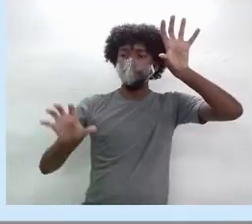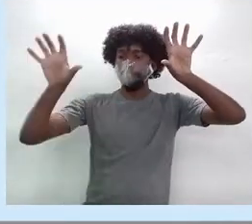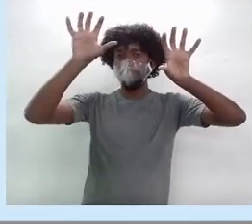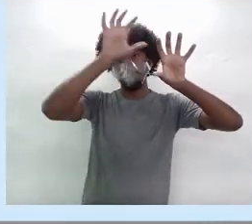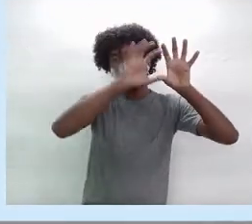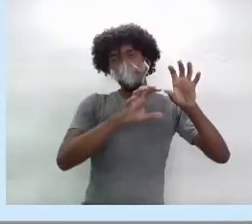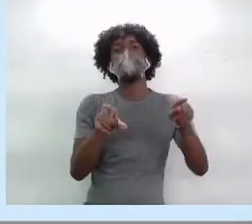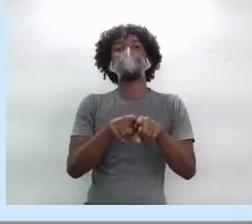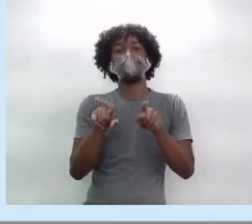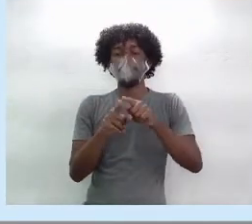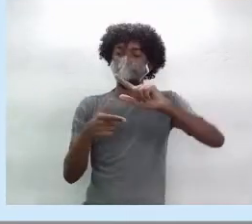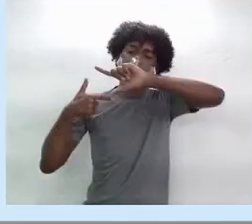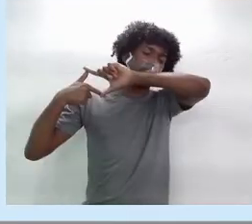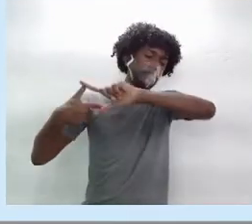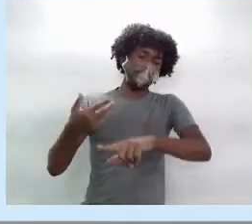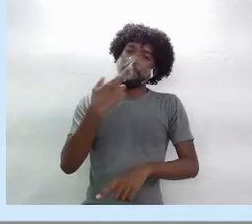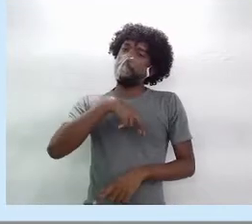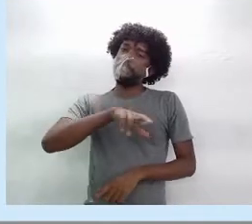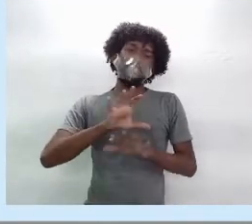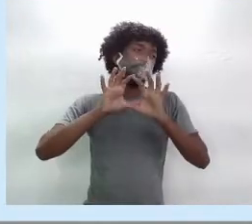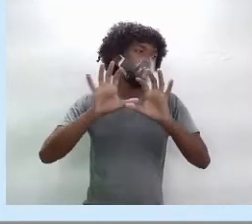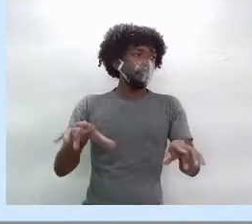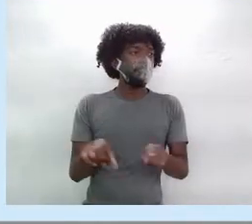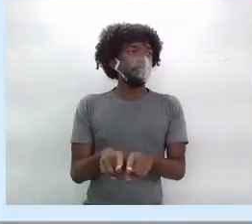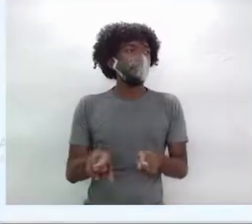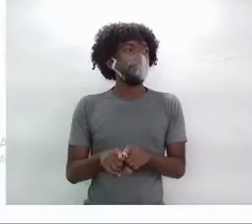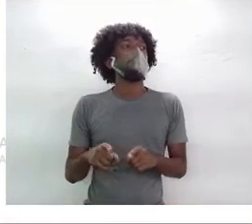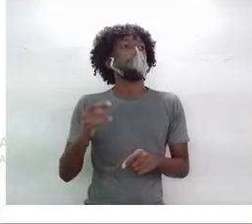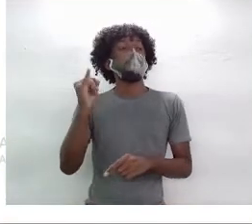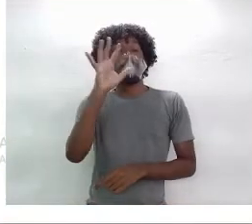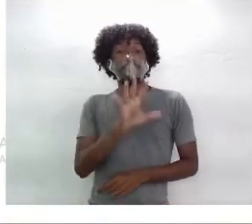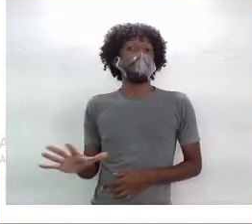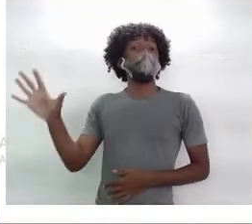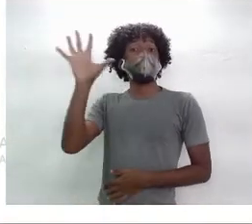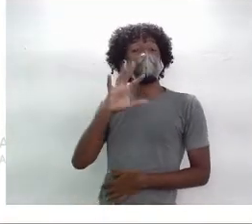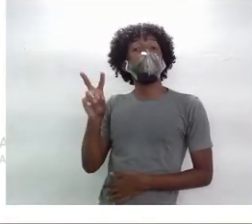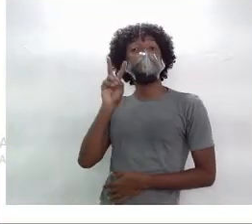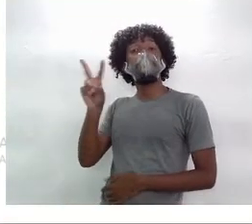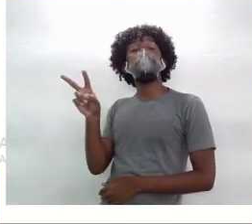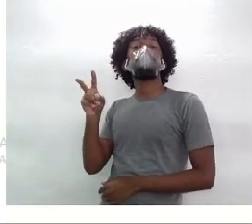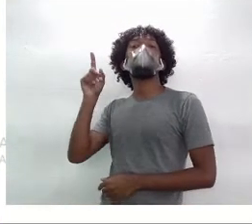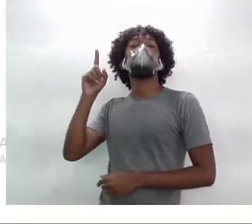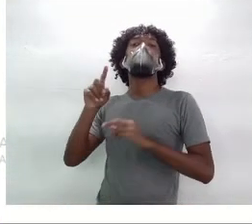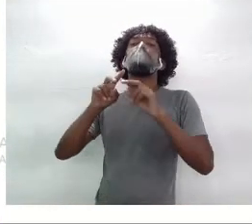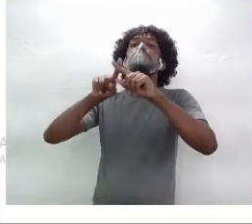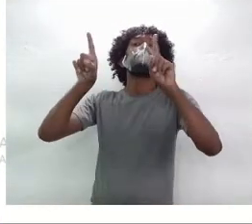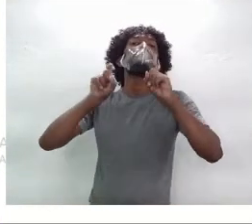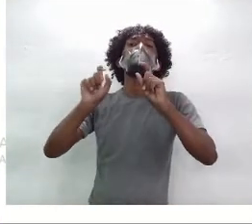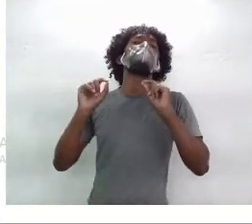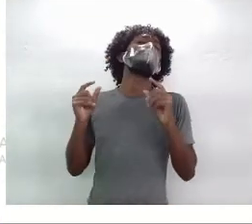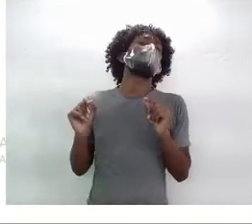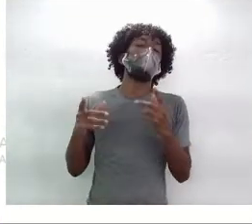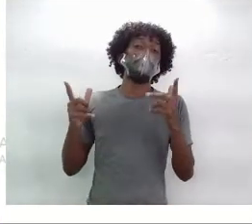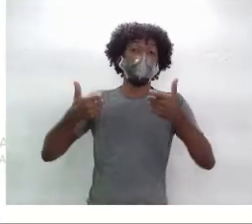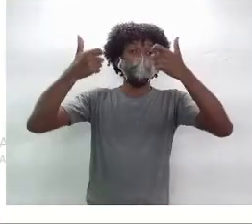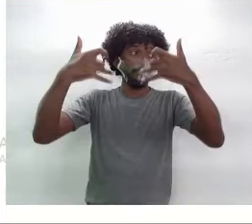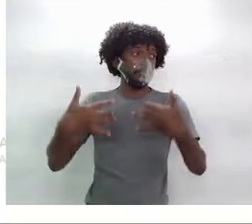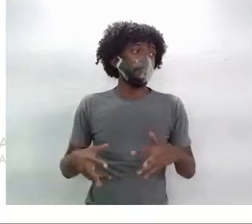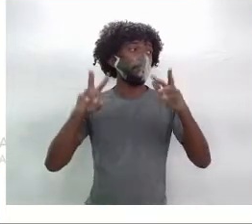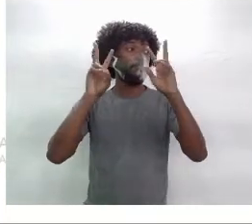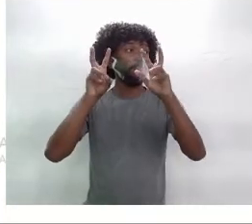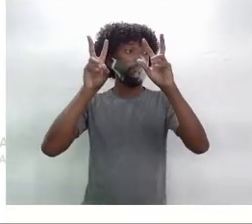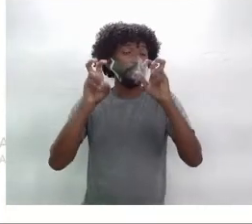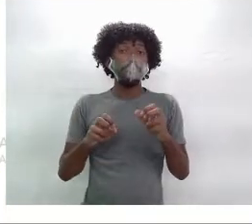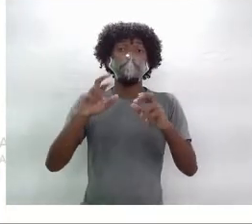várias tradições religiosas. Na tela, nós vimos a seguinte questão: ao abordar a pluralidade cultural